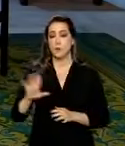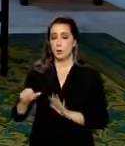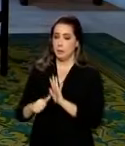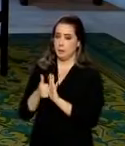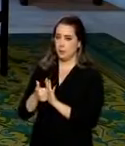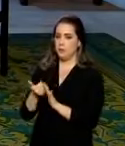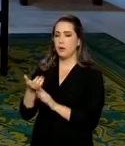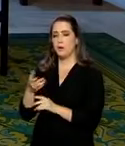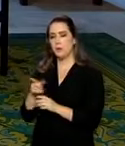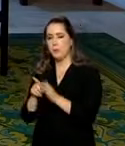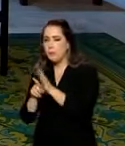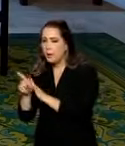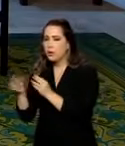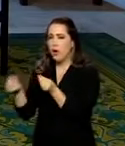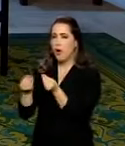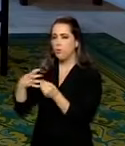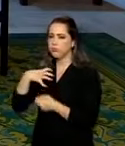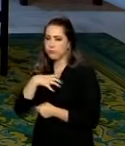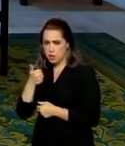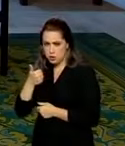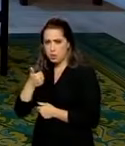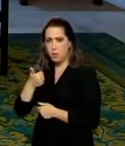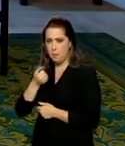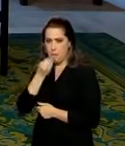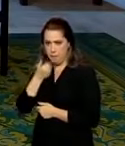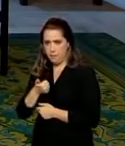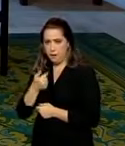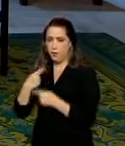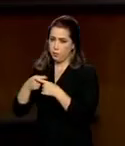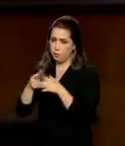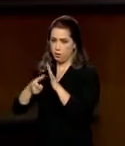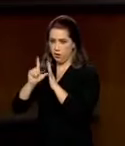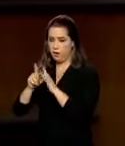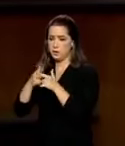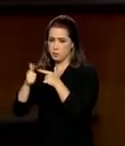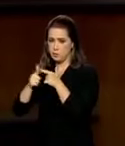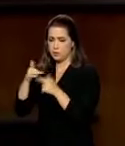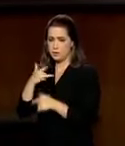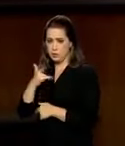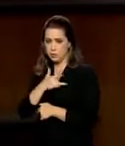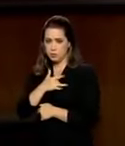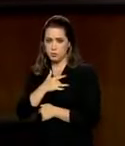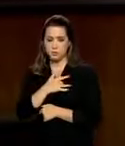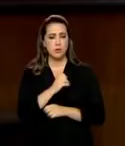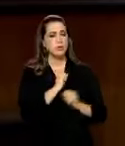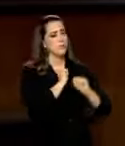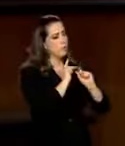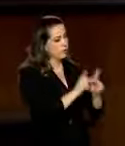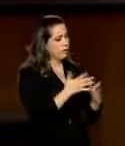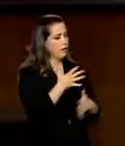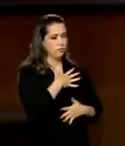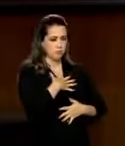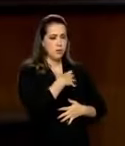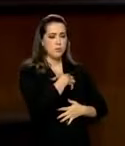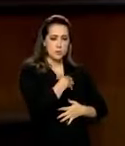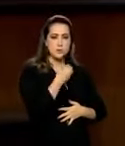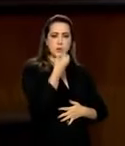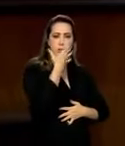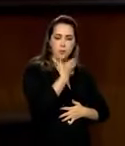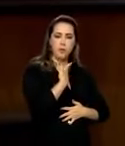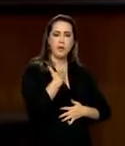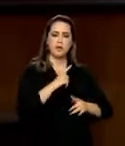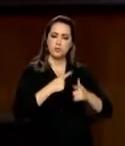internado, passou por aí um problema de saúde, está tudo bem? Eu estou bem, 100%. Tive uma obstrução intestinal, que foi